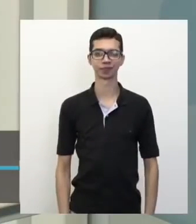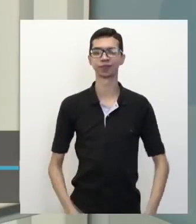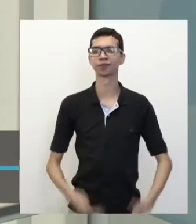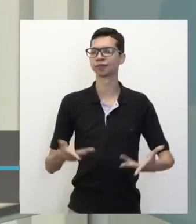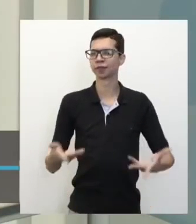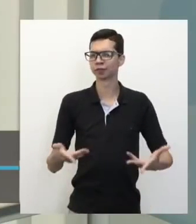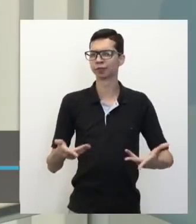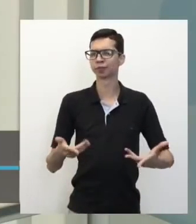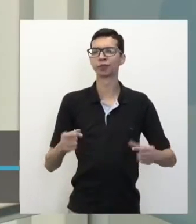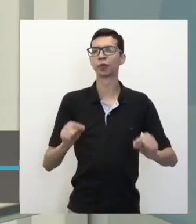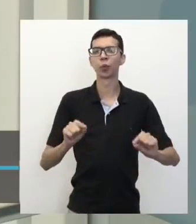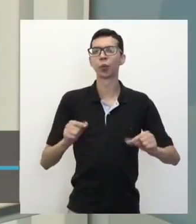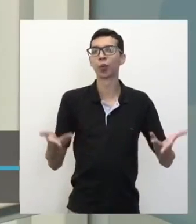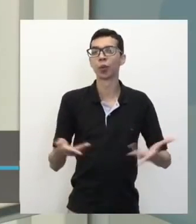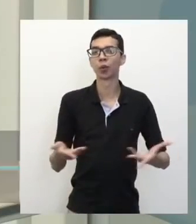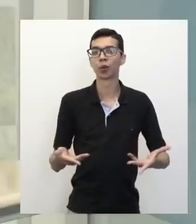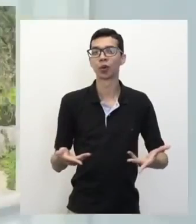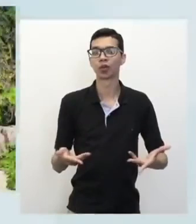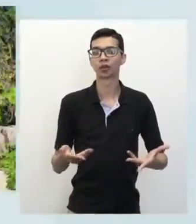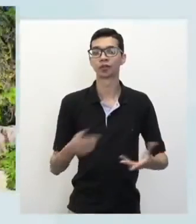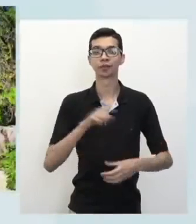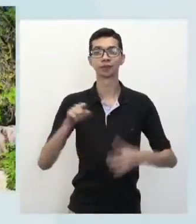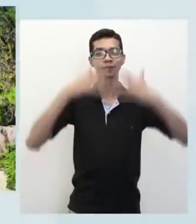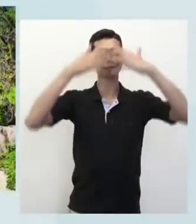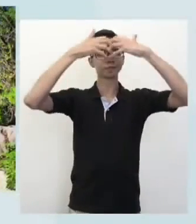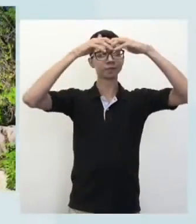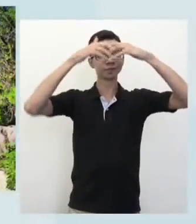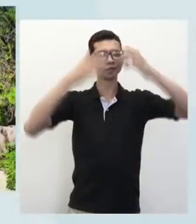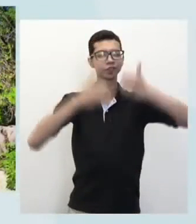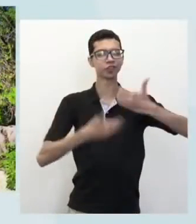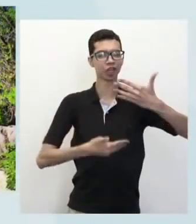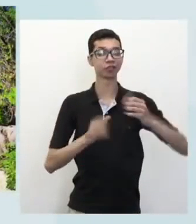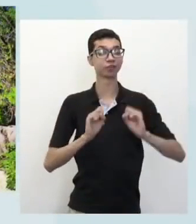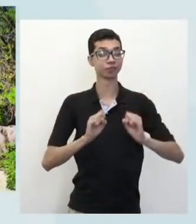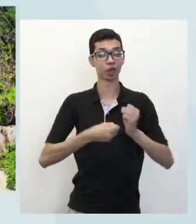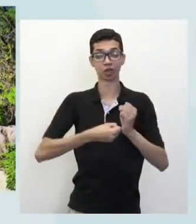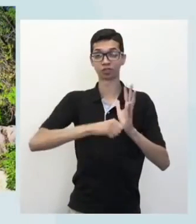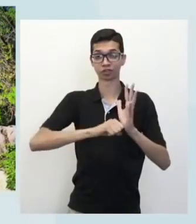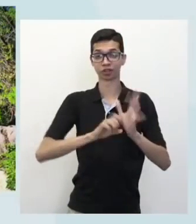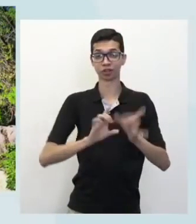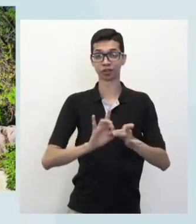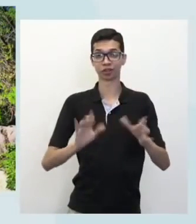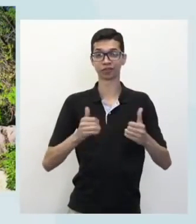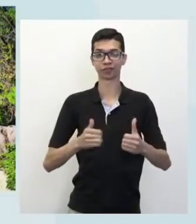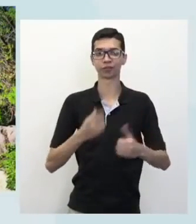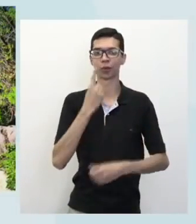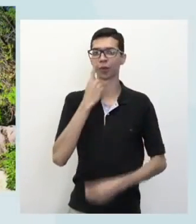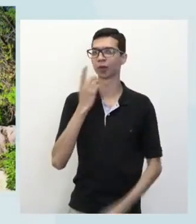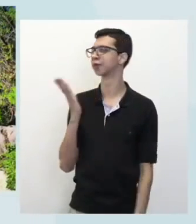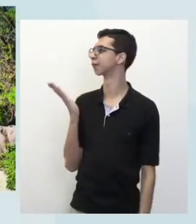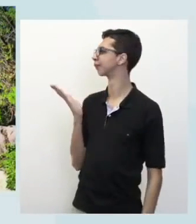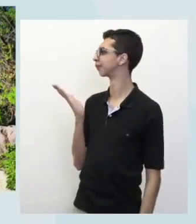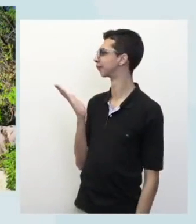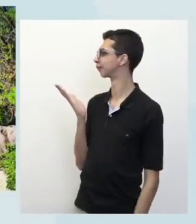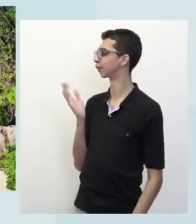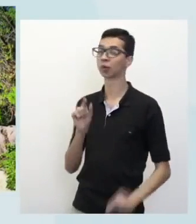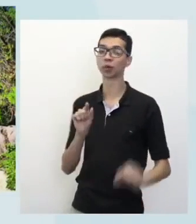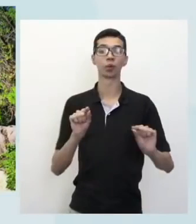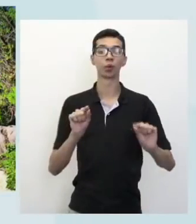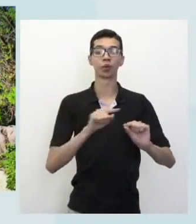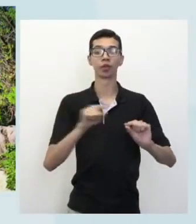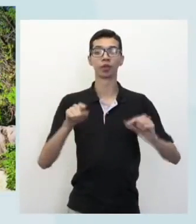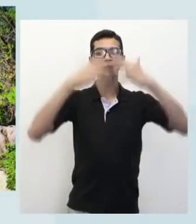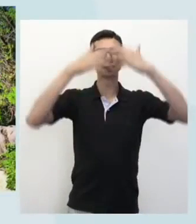ó. Agora as provocações no chat? Pode deixar até aberto, né, Mônica? Estava aberto. Olha vai só, ficar aberto ainda. Provocações,